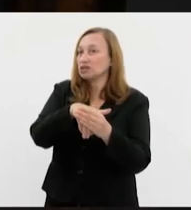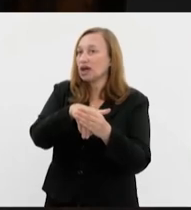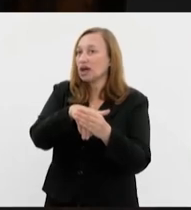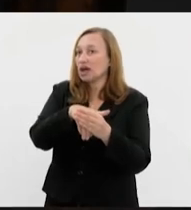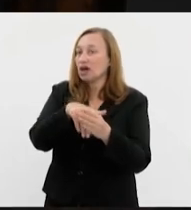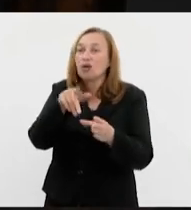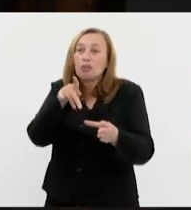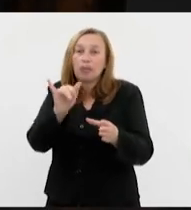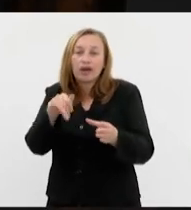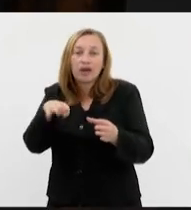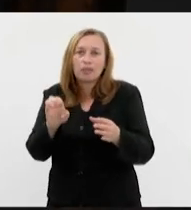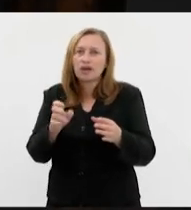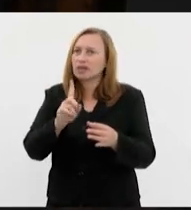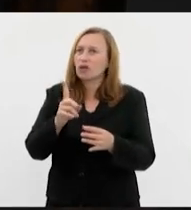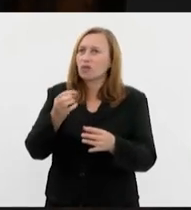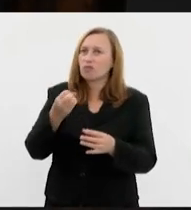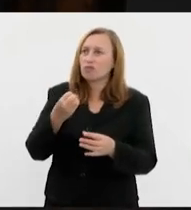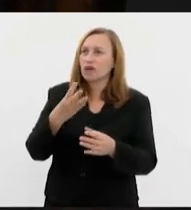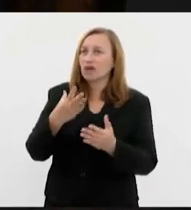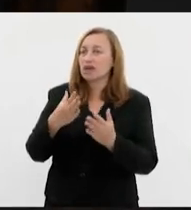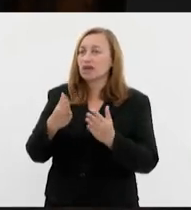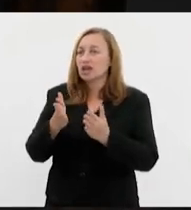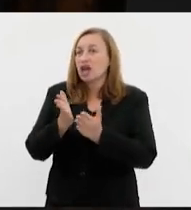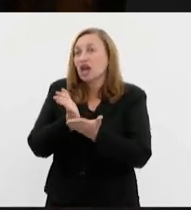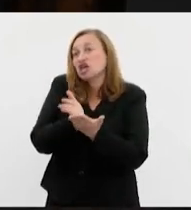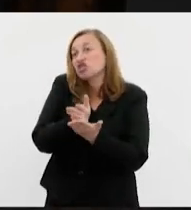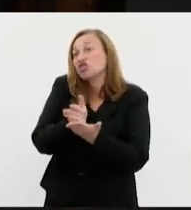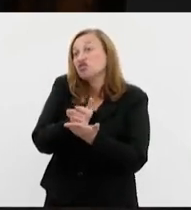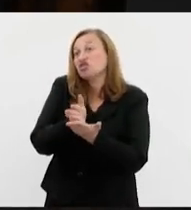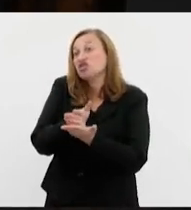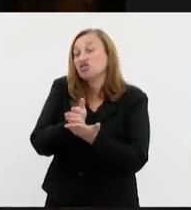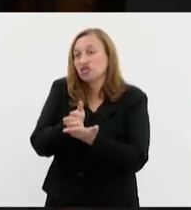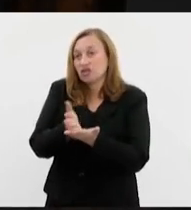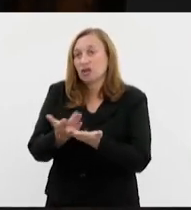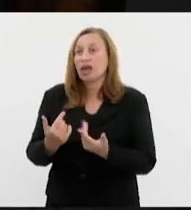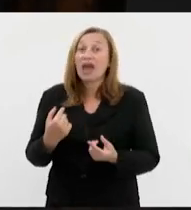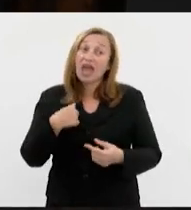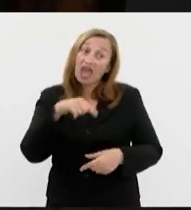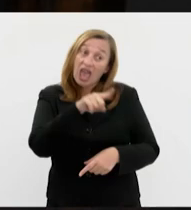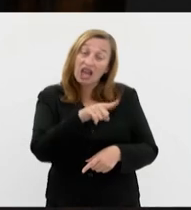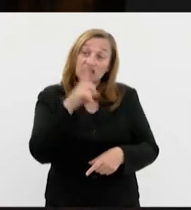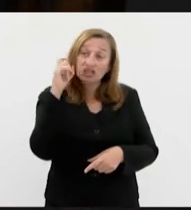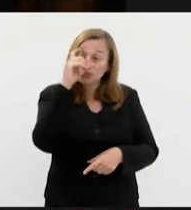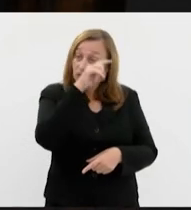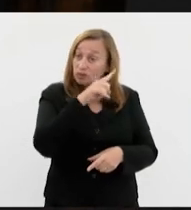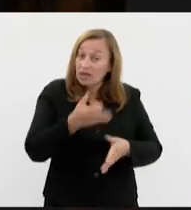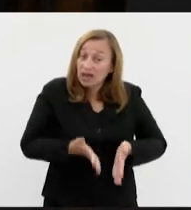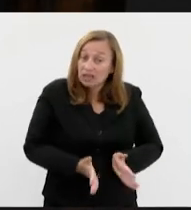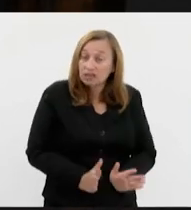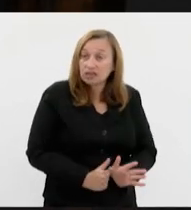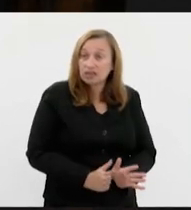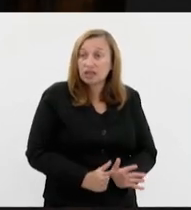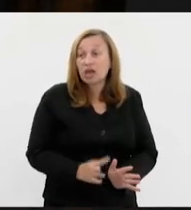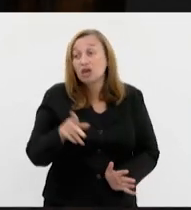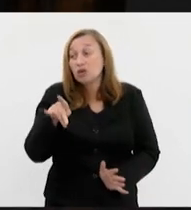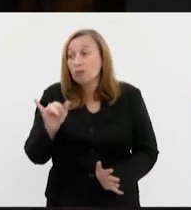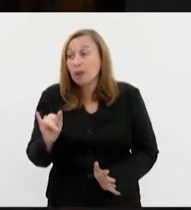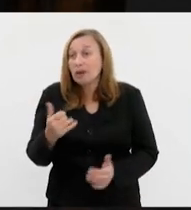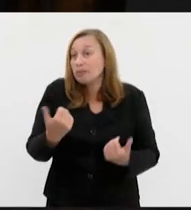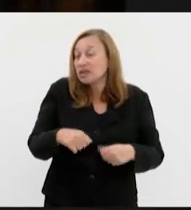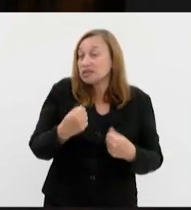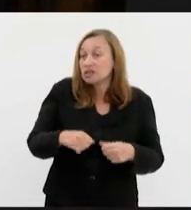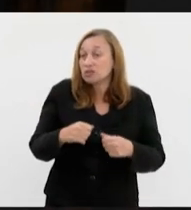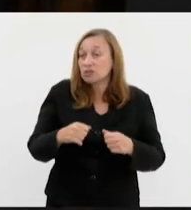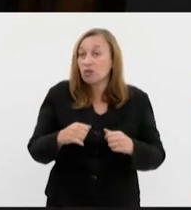da mãe não fica legal, dividido, inclusive que ela teve uma dificuldade no parto. A gente precisa realmente trazer essa matéria à pauta, deputado